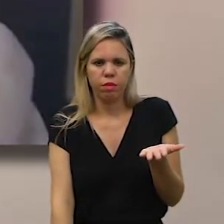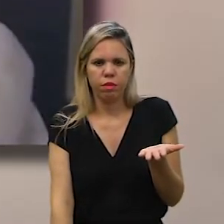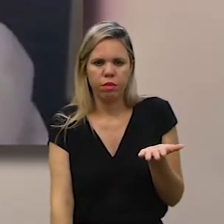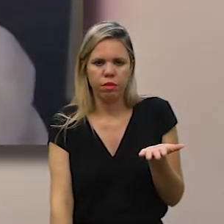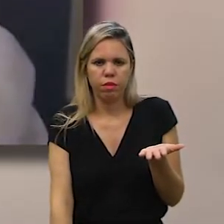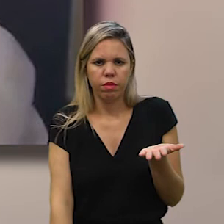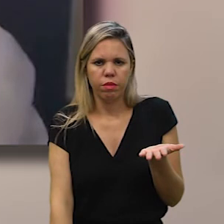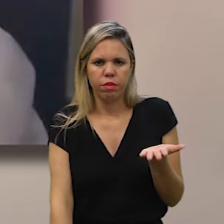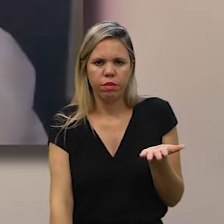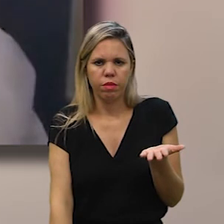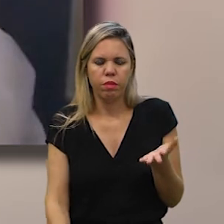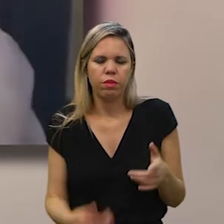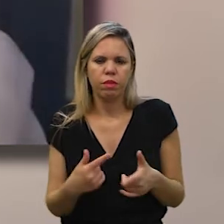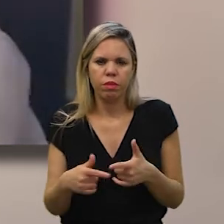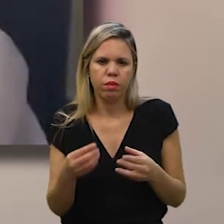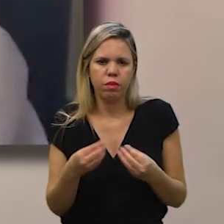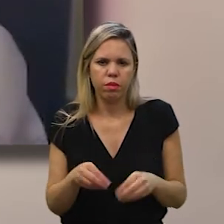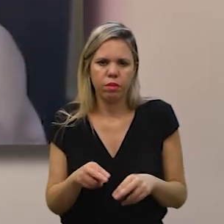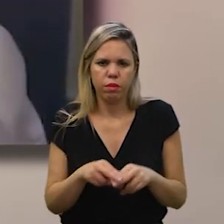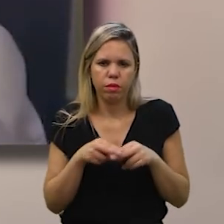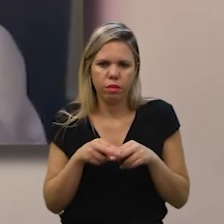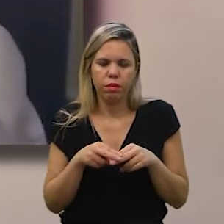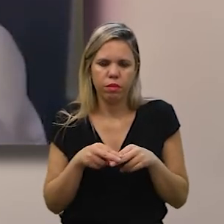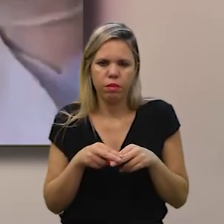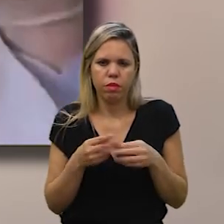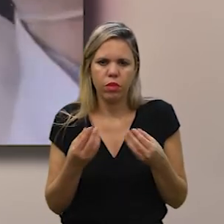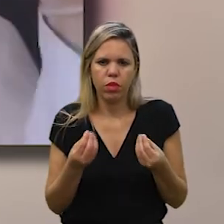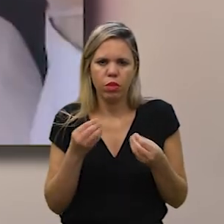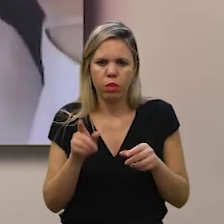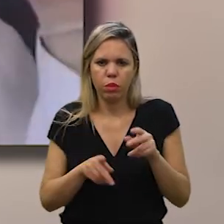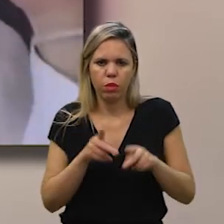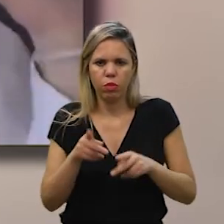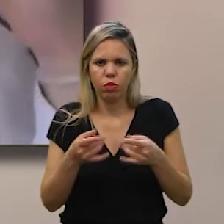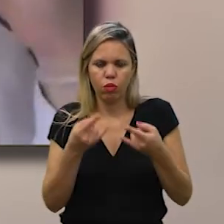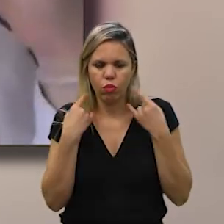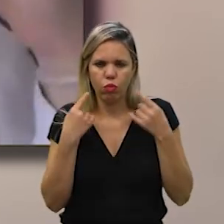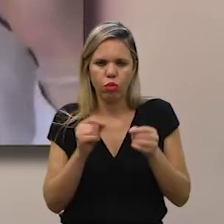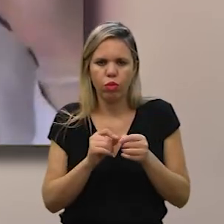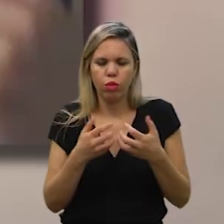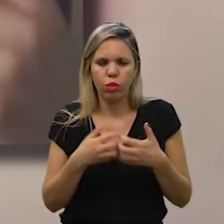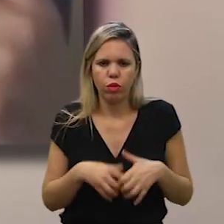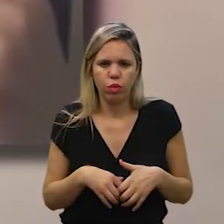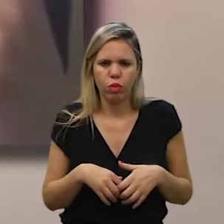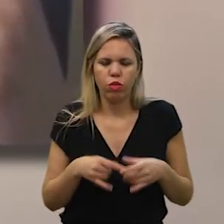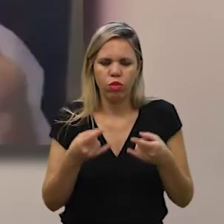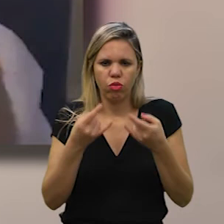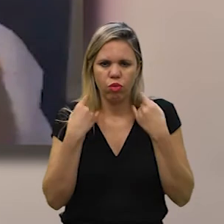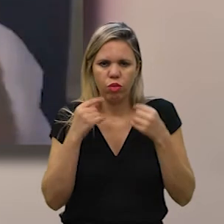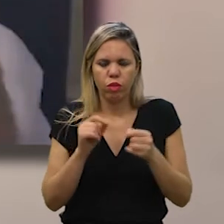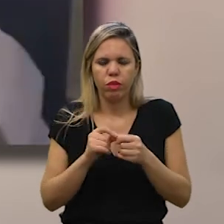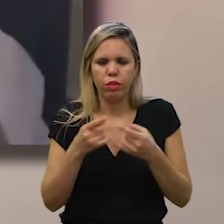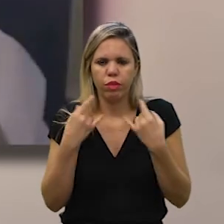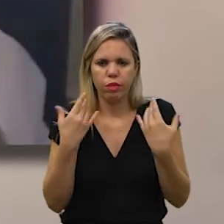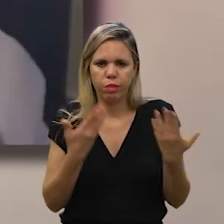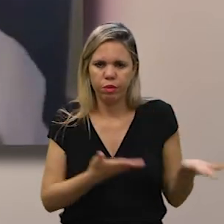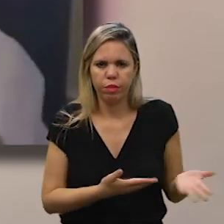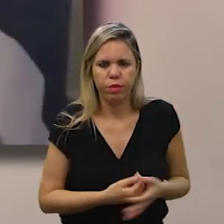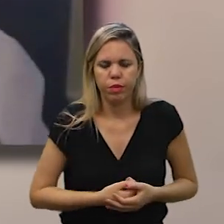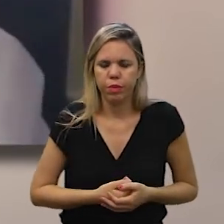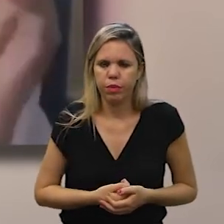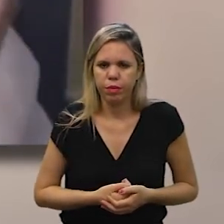Aquilo tem dado muita reação por causa de como, pelo fato de como é feito o tecido para fazer a